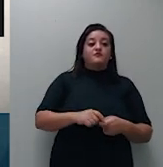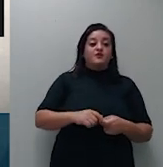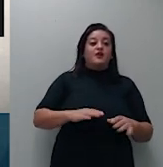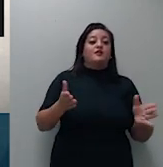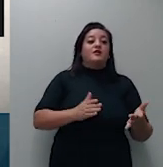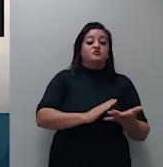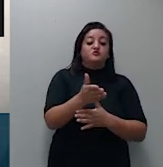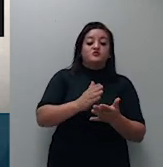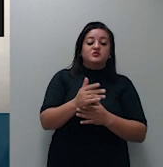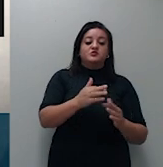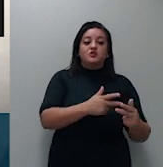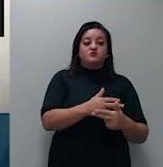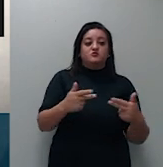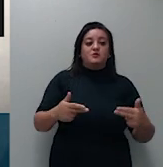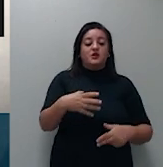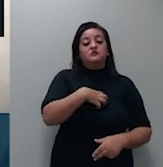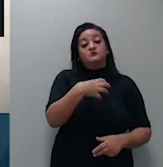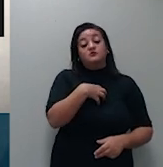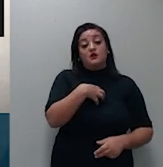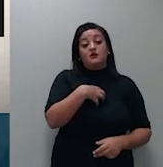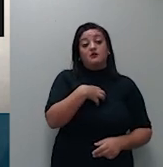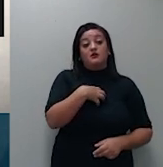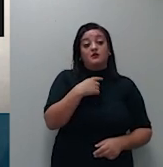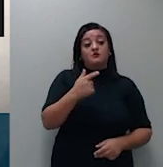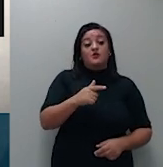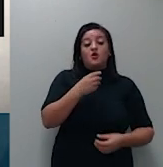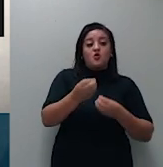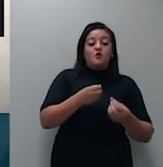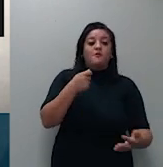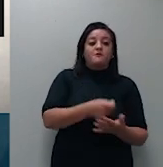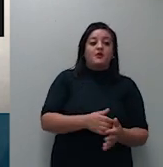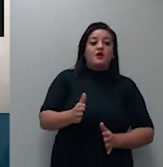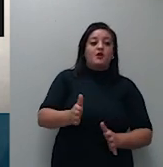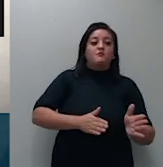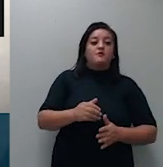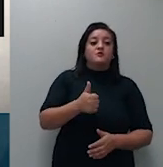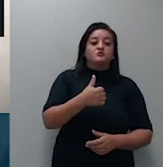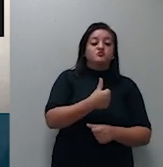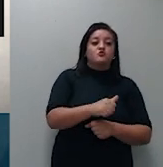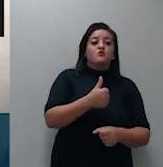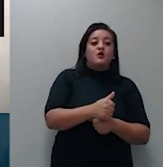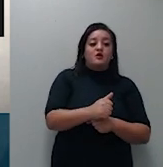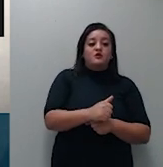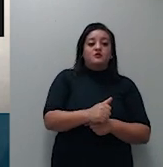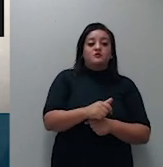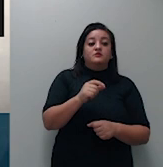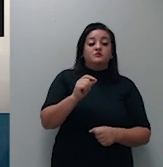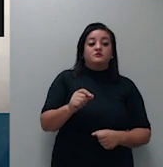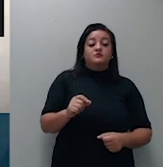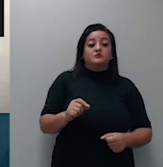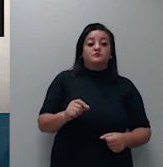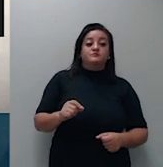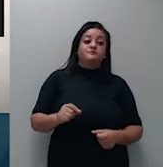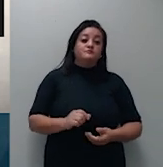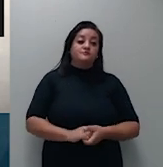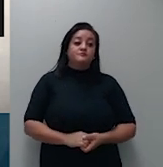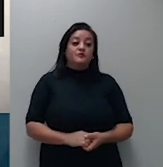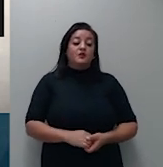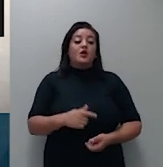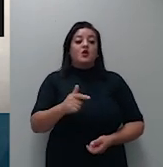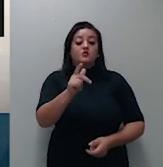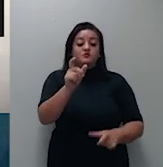homologatória de partilha Dessa forma não se aplica o prazo de decadência de um ano e